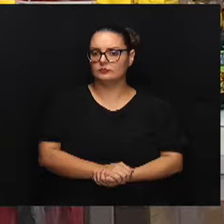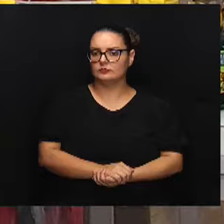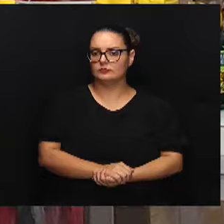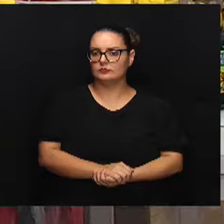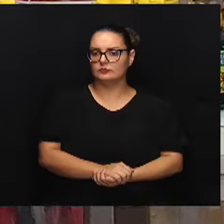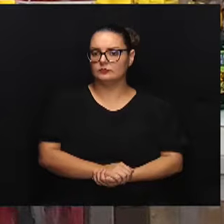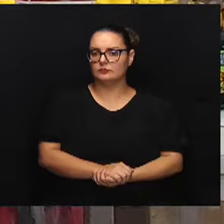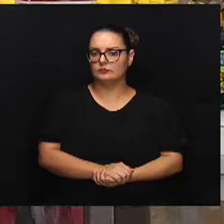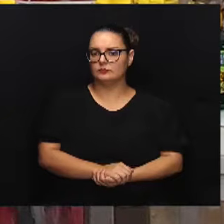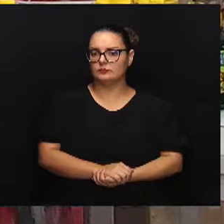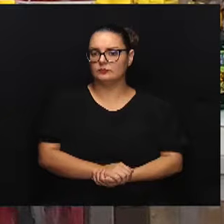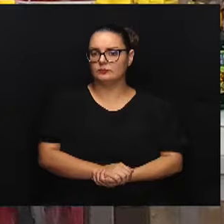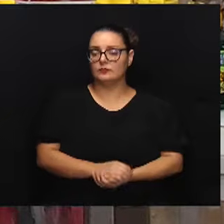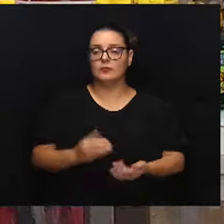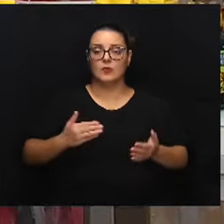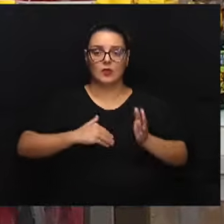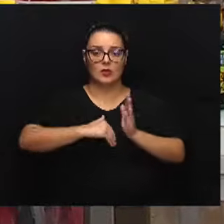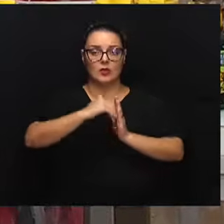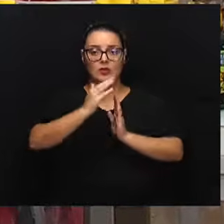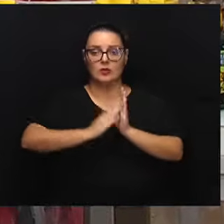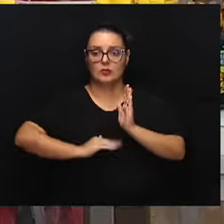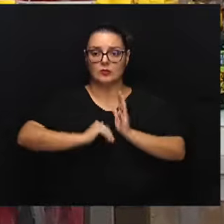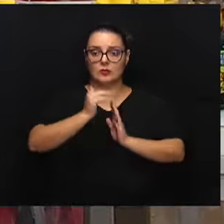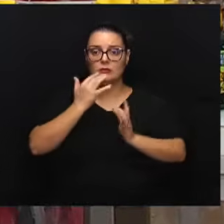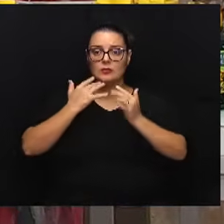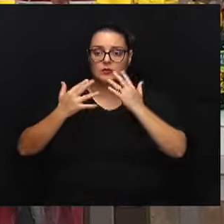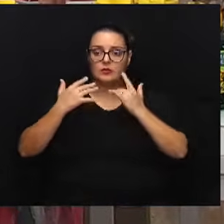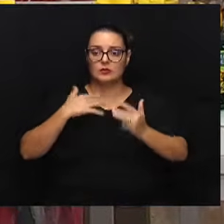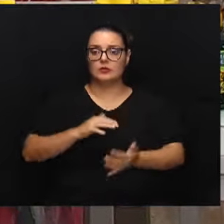E agora a gente vai começar a pintar, vai começar a colorir.